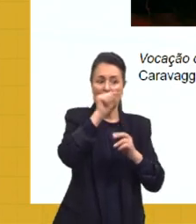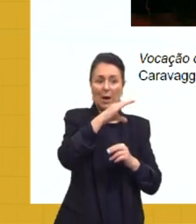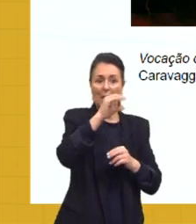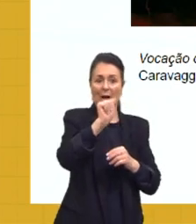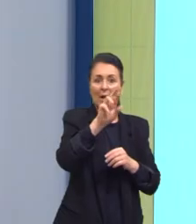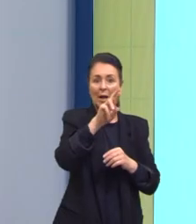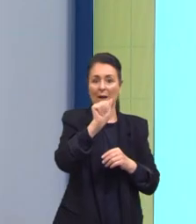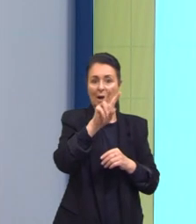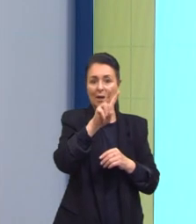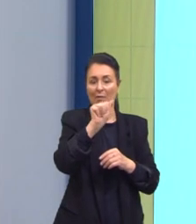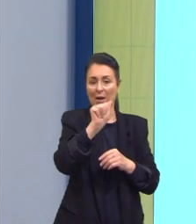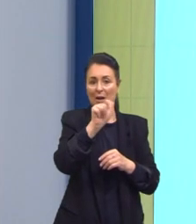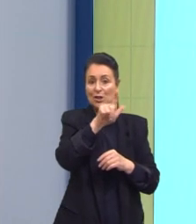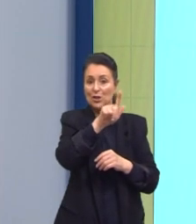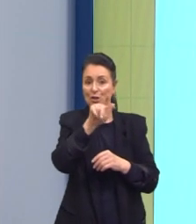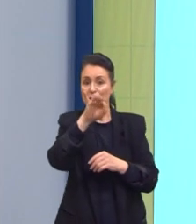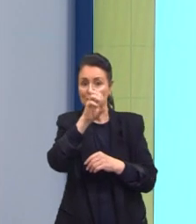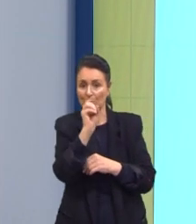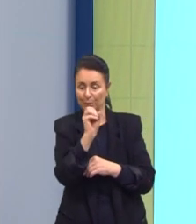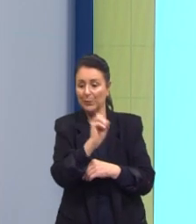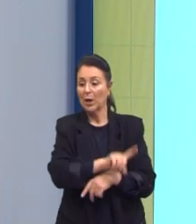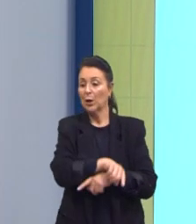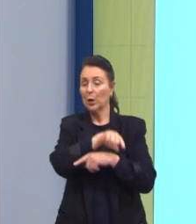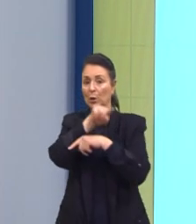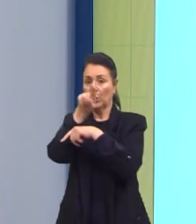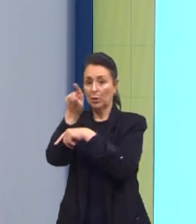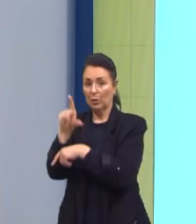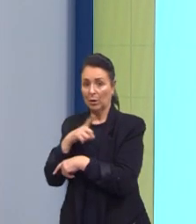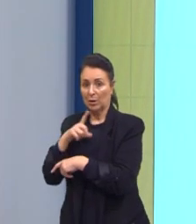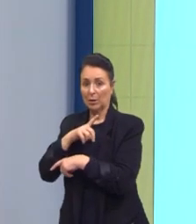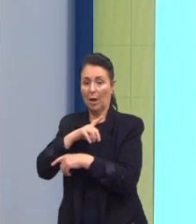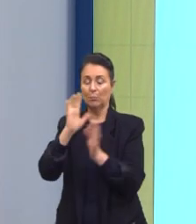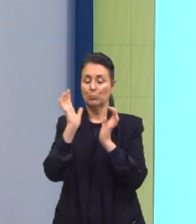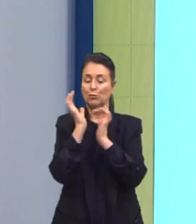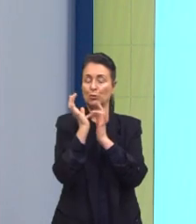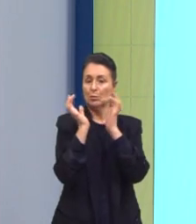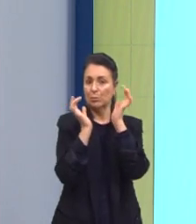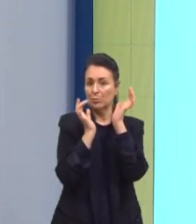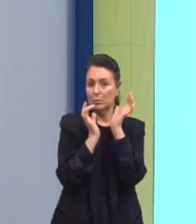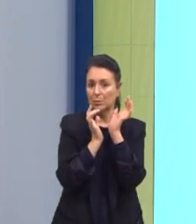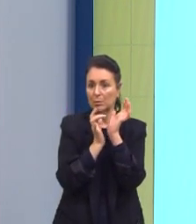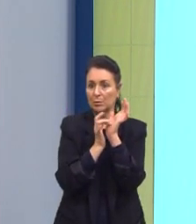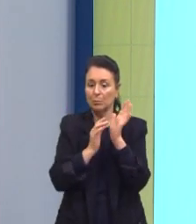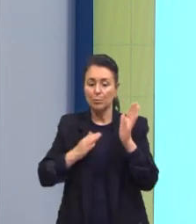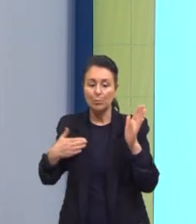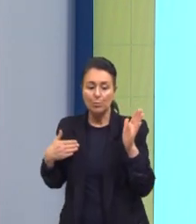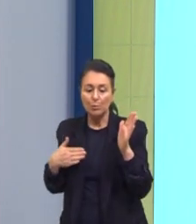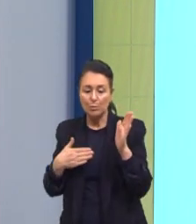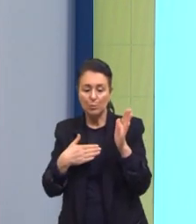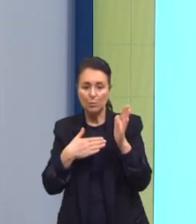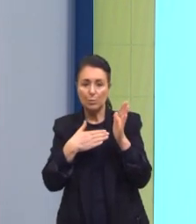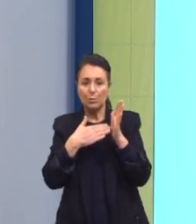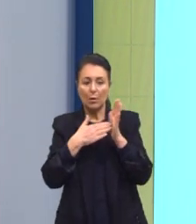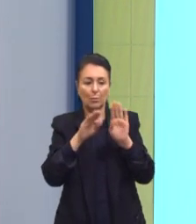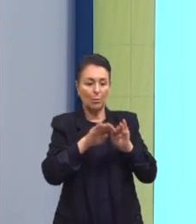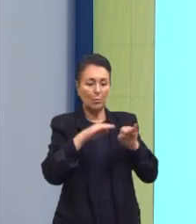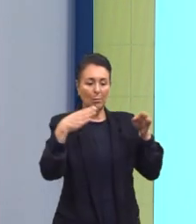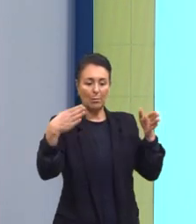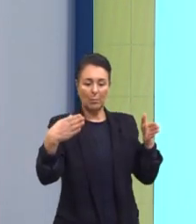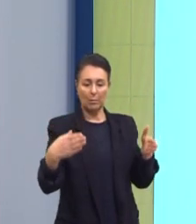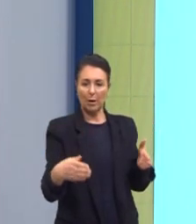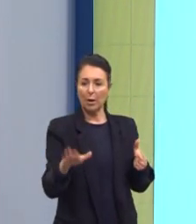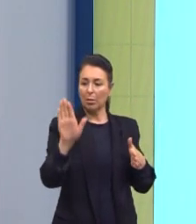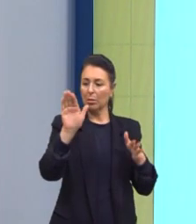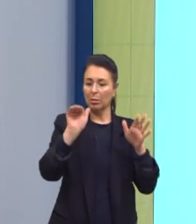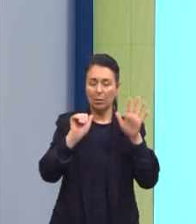Caravaggio vocação de São Thomé nós temos ali Jesus Cristo chegando em uma mesa